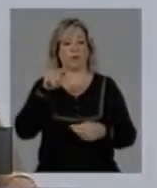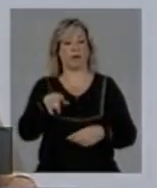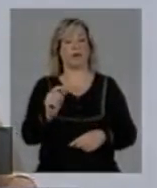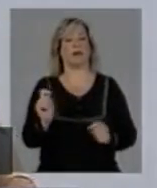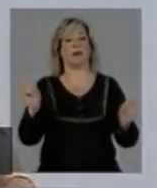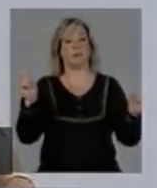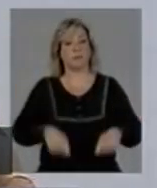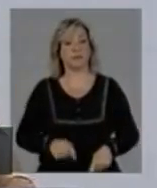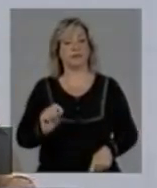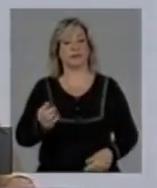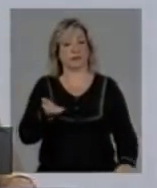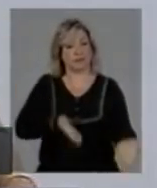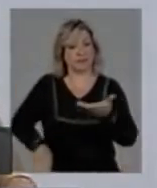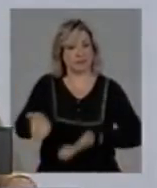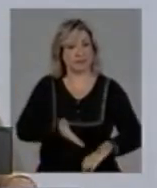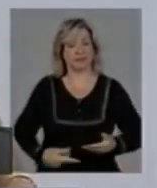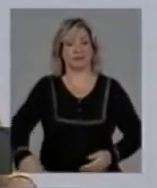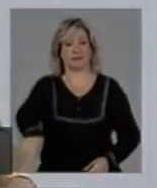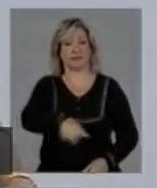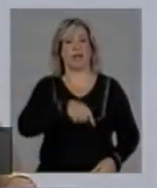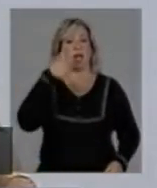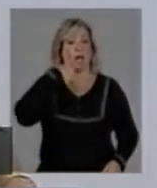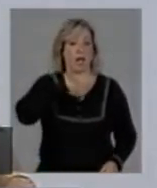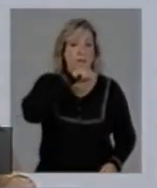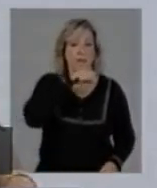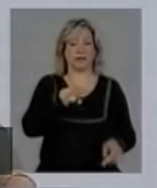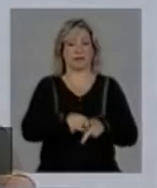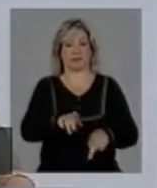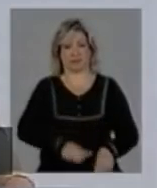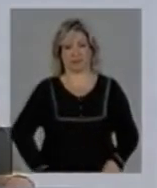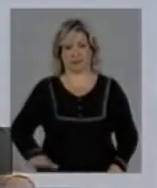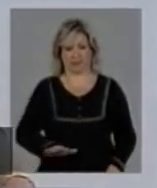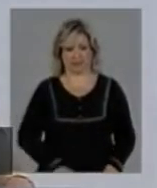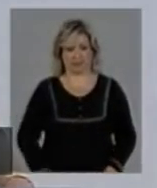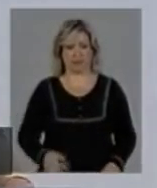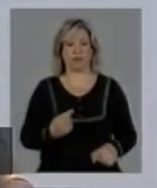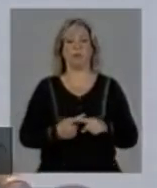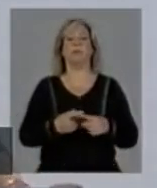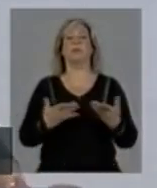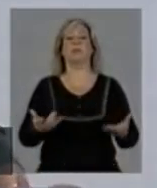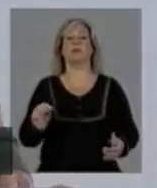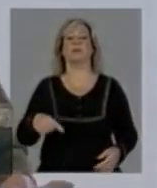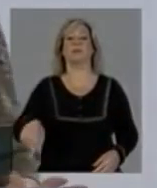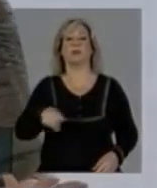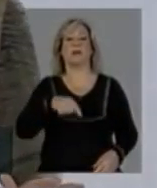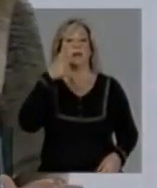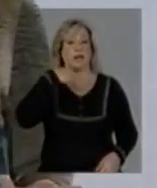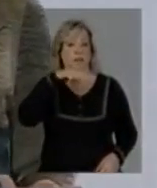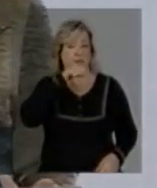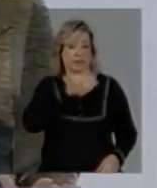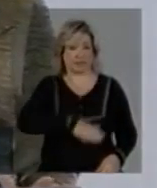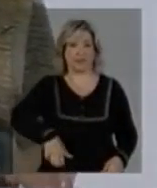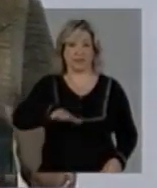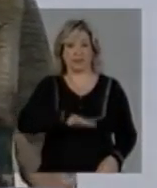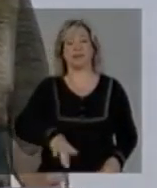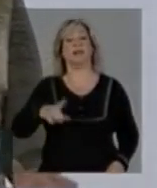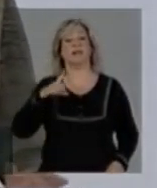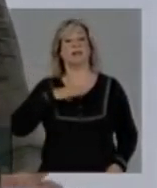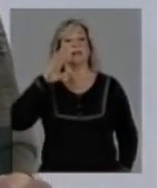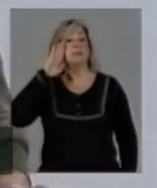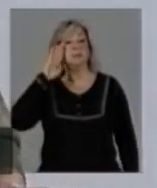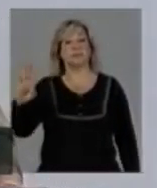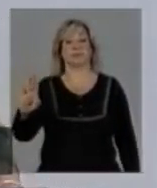dever para com as mulheres, as mães do nosso país, mas, sobretudo, com